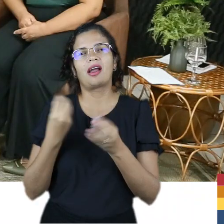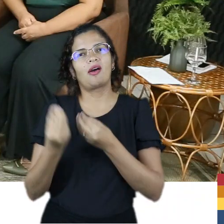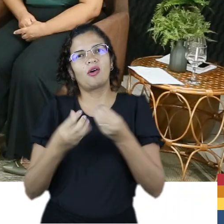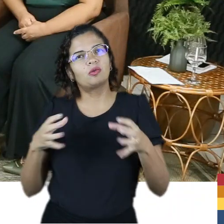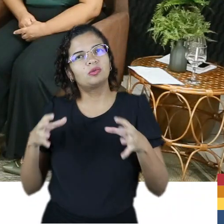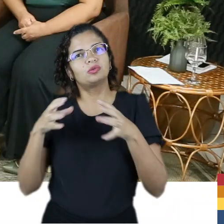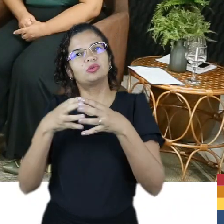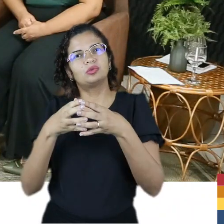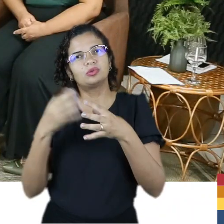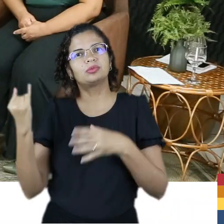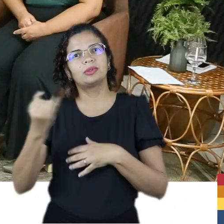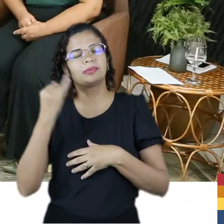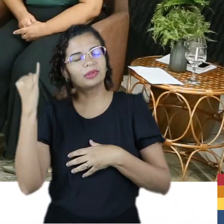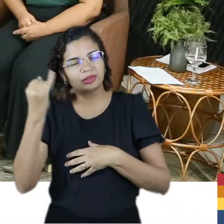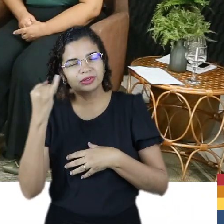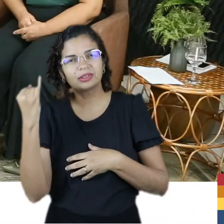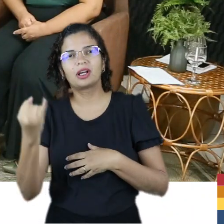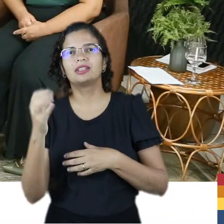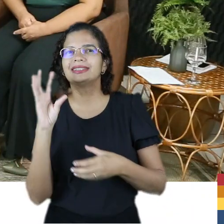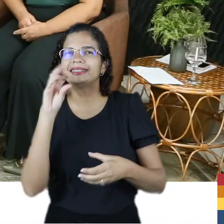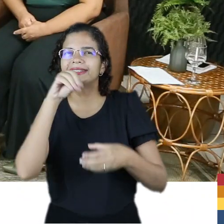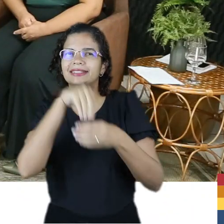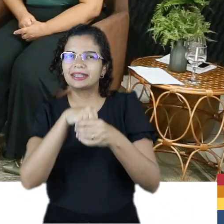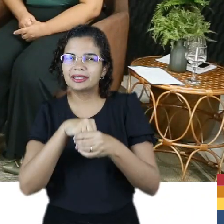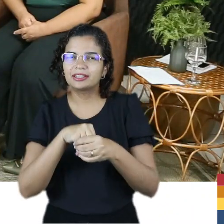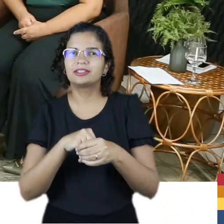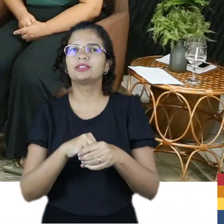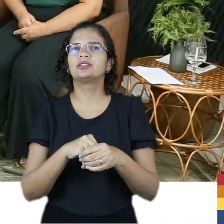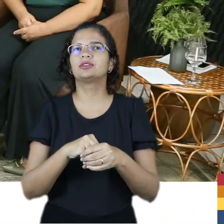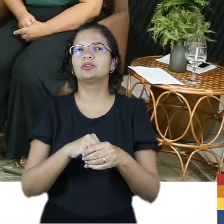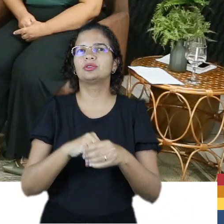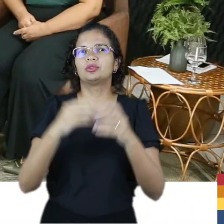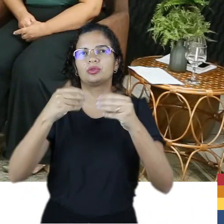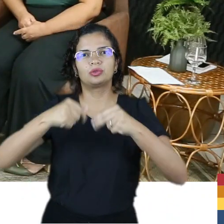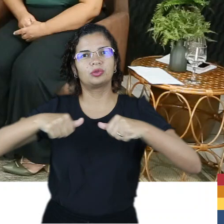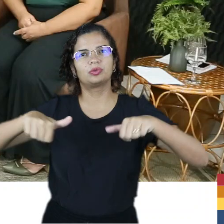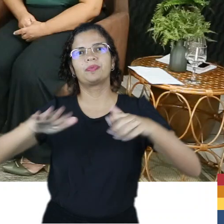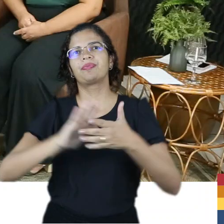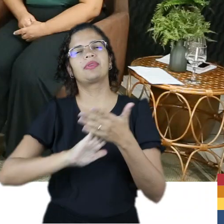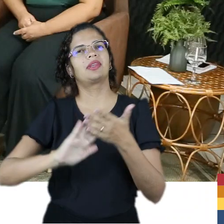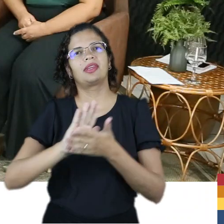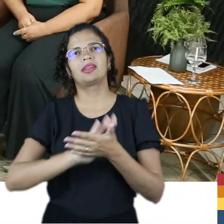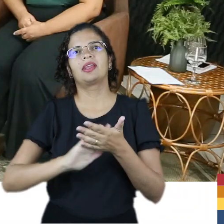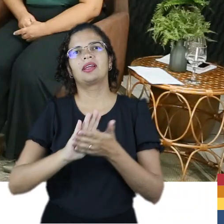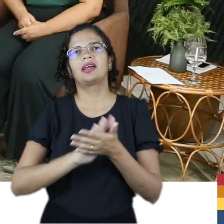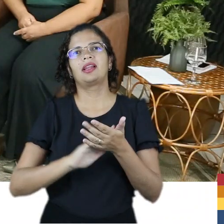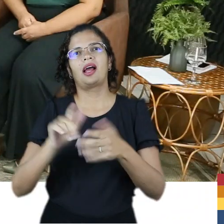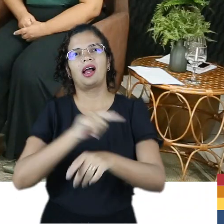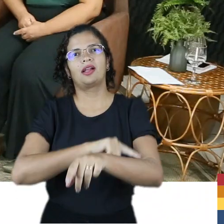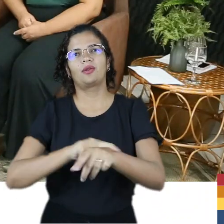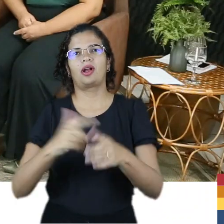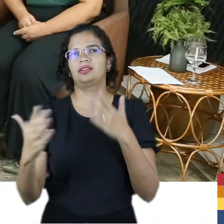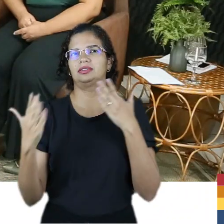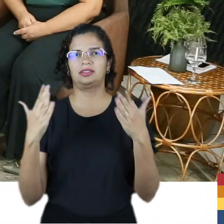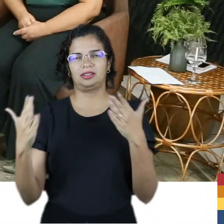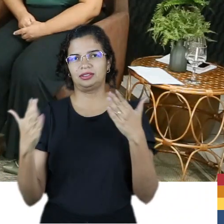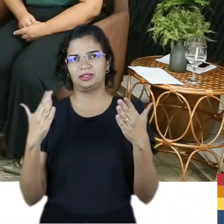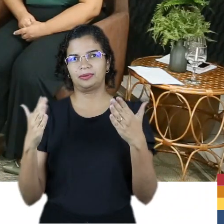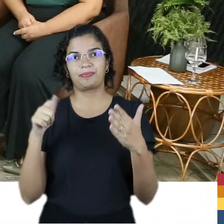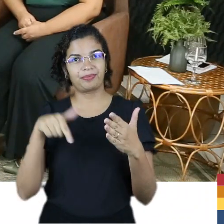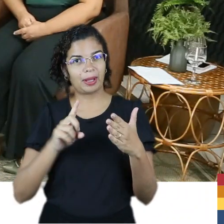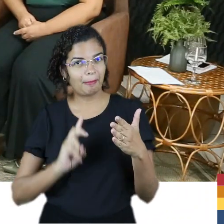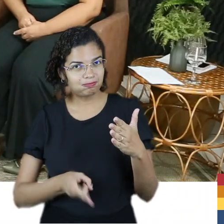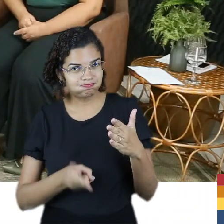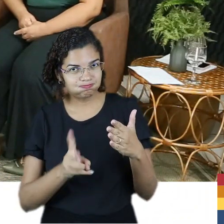44 vezes. Isso quer dizer o quê? Isso quer dizer que nunca se deu tanta importância ao trabalho de forma expressa, explícita,